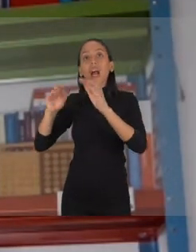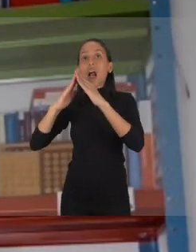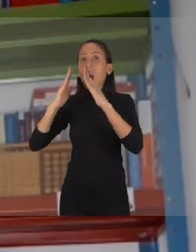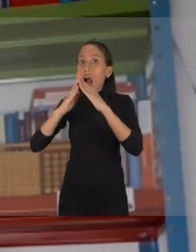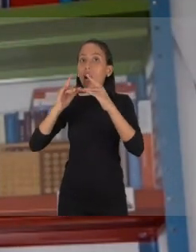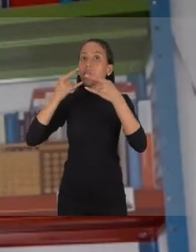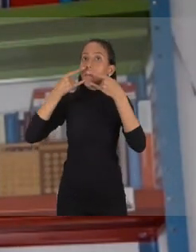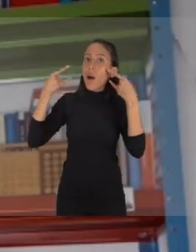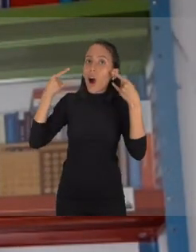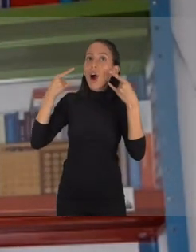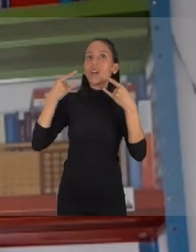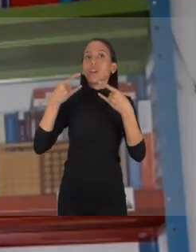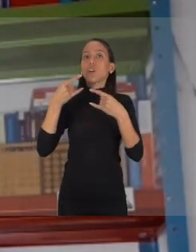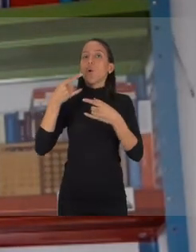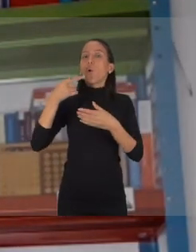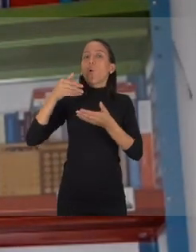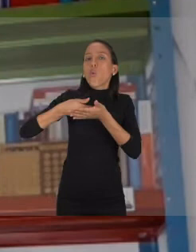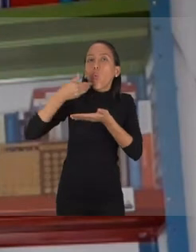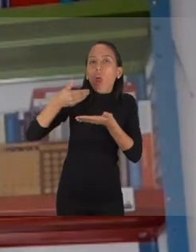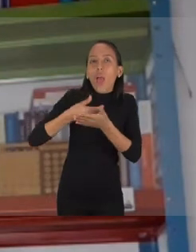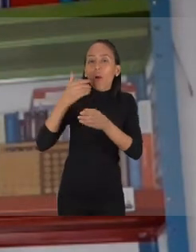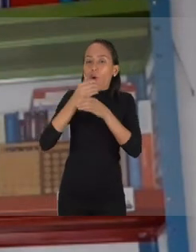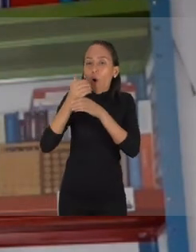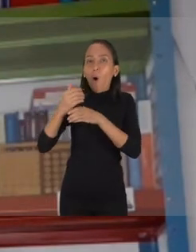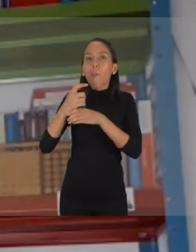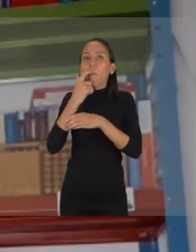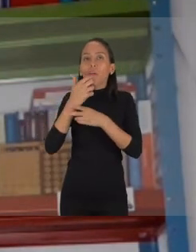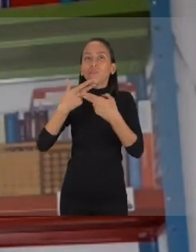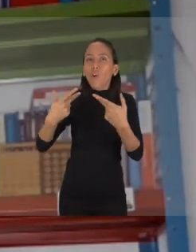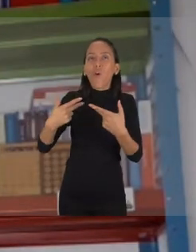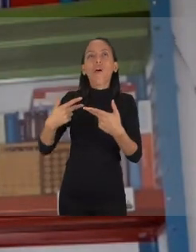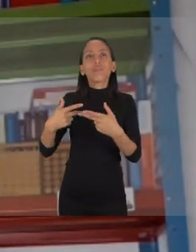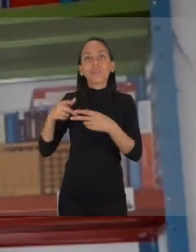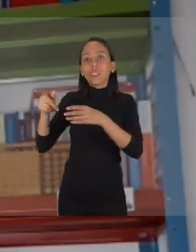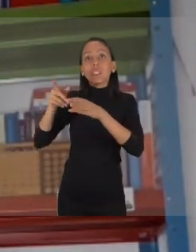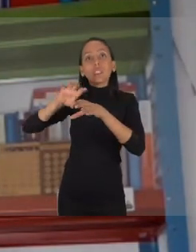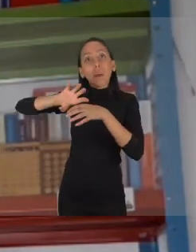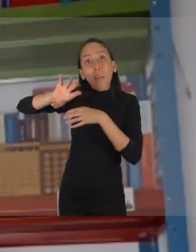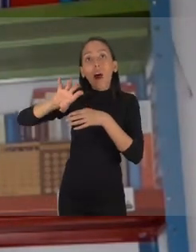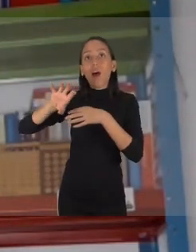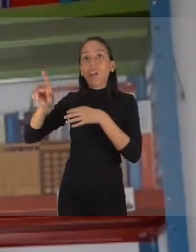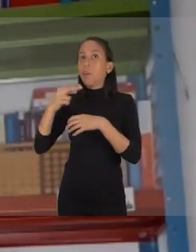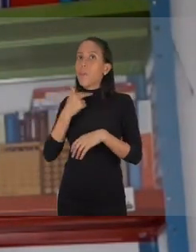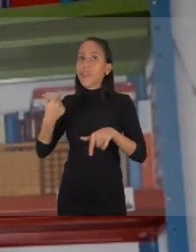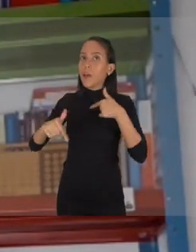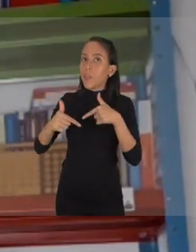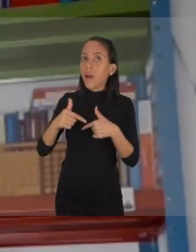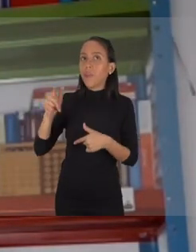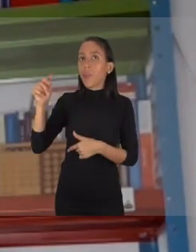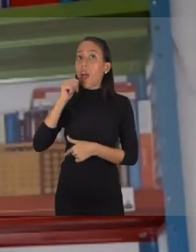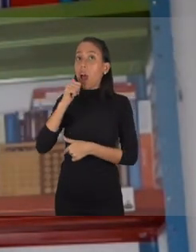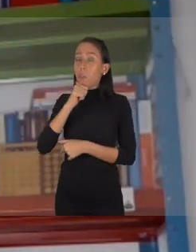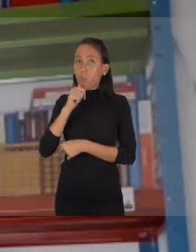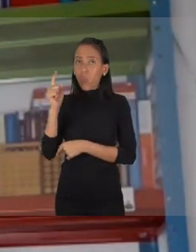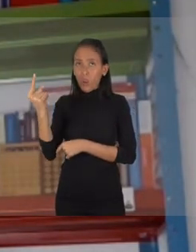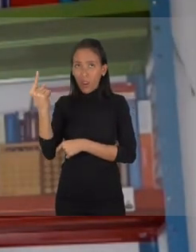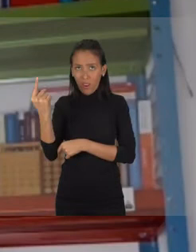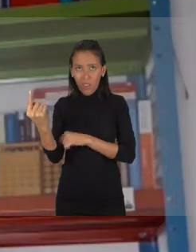separar talheres, copos, pratos, enfim. E, logicamente, ficar em casa sem trabalhar. Ela me informou